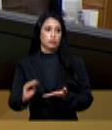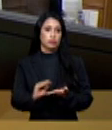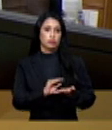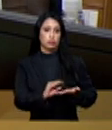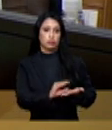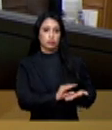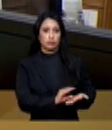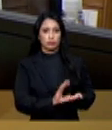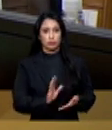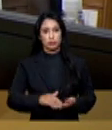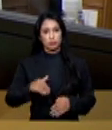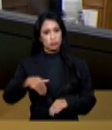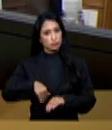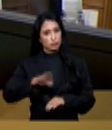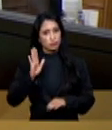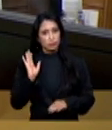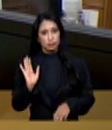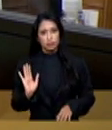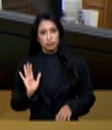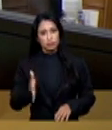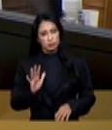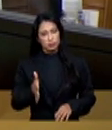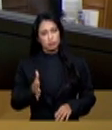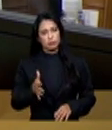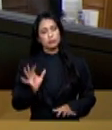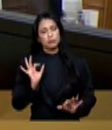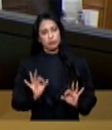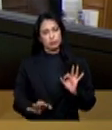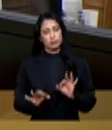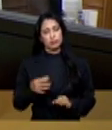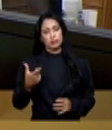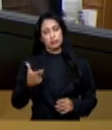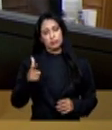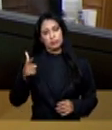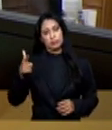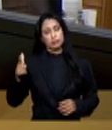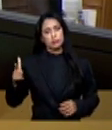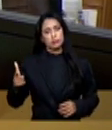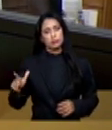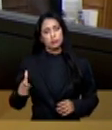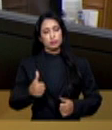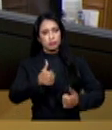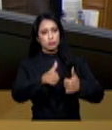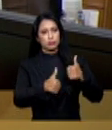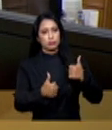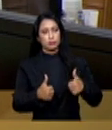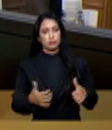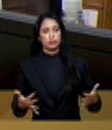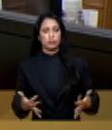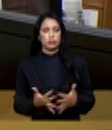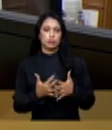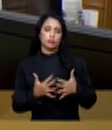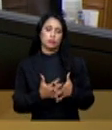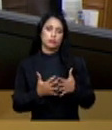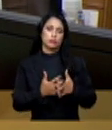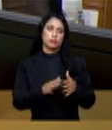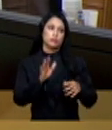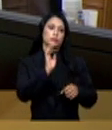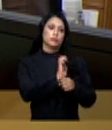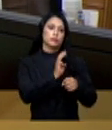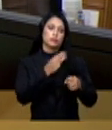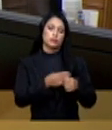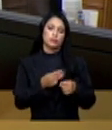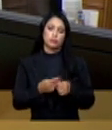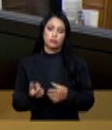recursos como aliás e verão em muitos julgamentos na apreciação de conflitos federativos de natureza